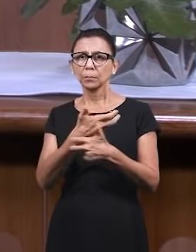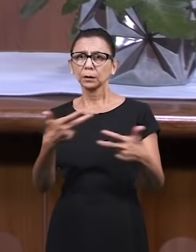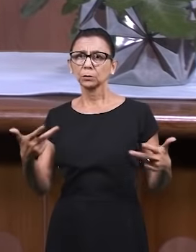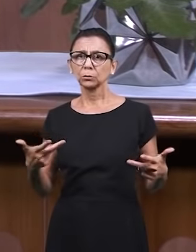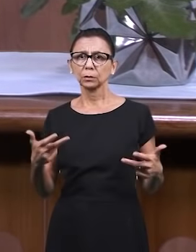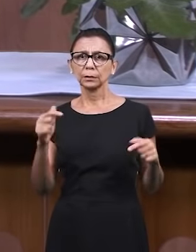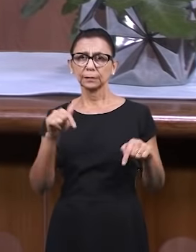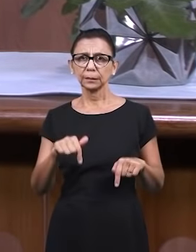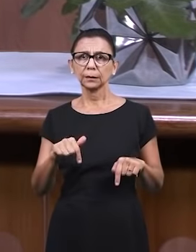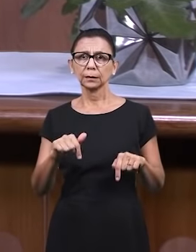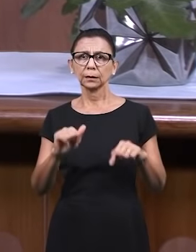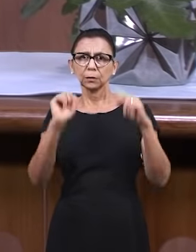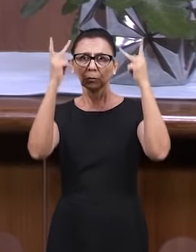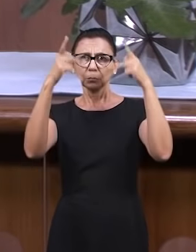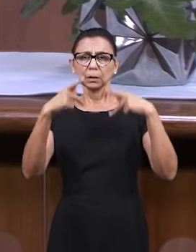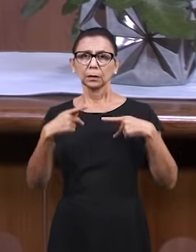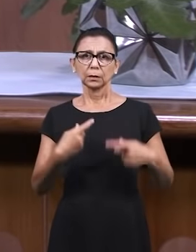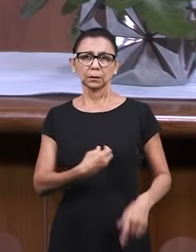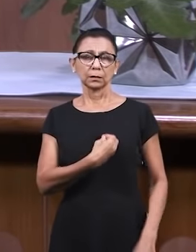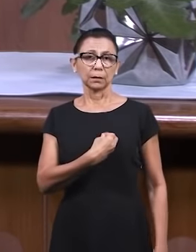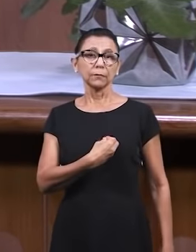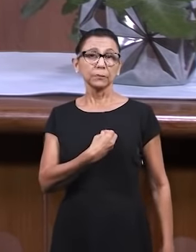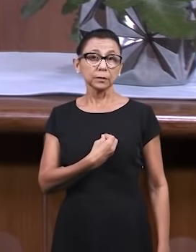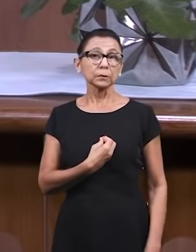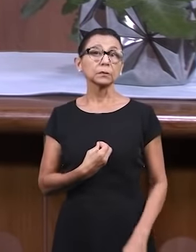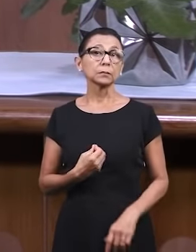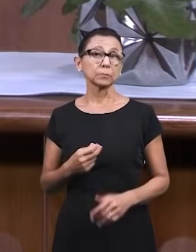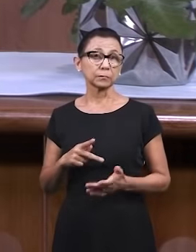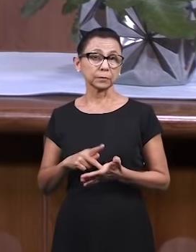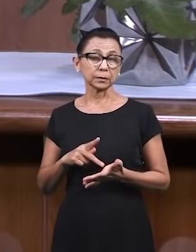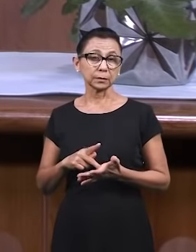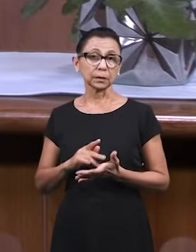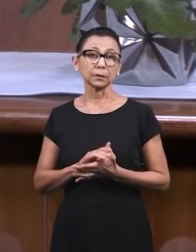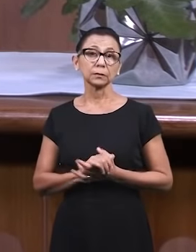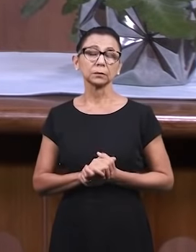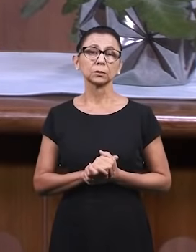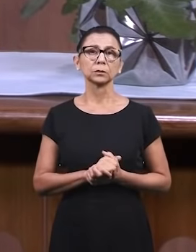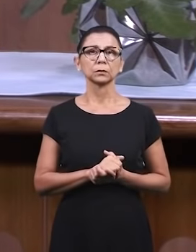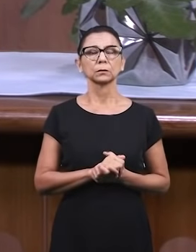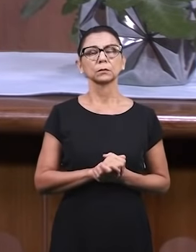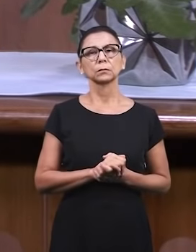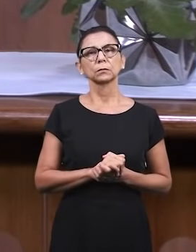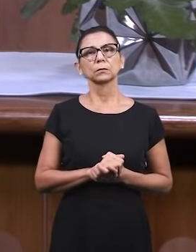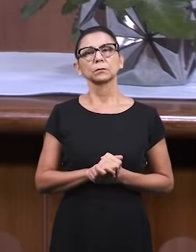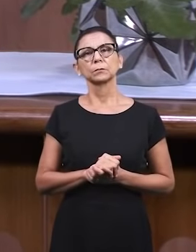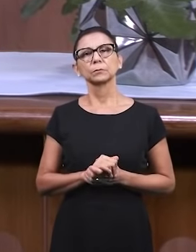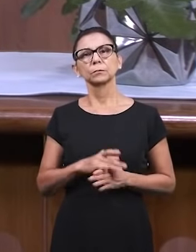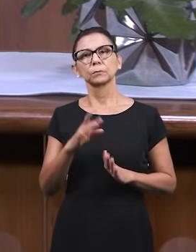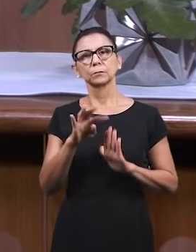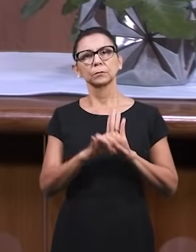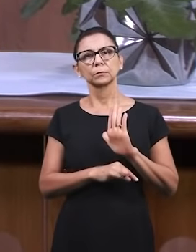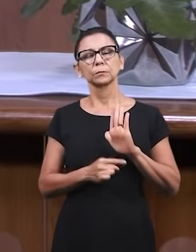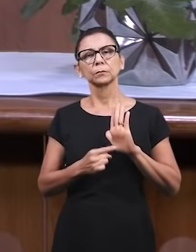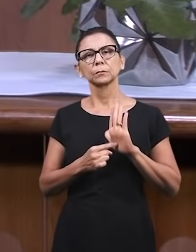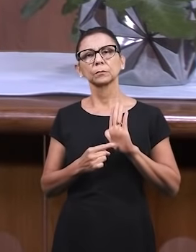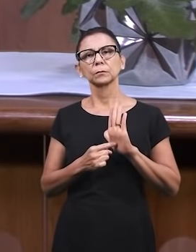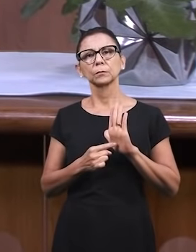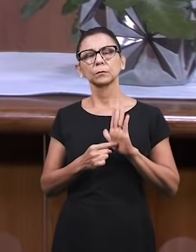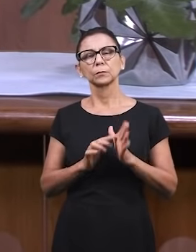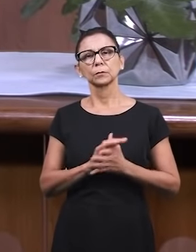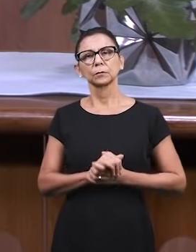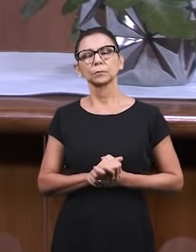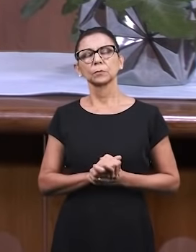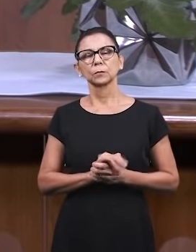palavra, ela tem um texto que até é um pouco duro a respeito, que diz o seguinte: